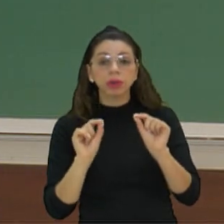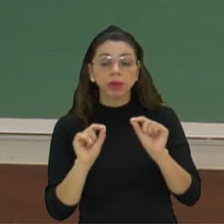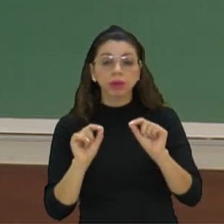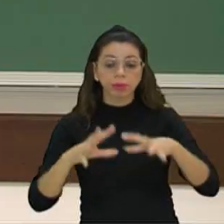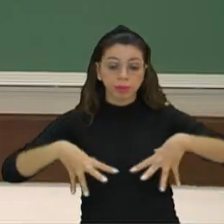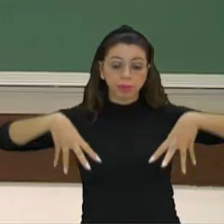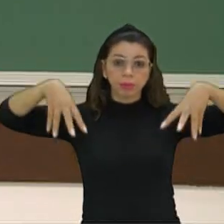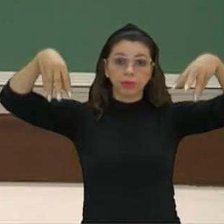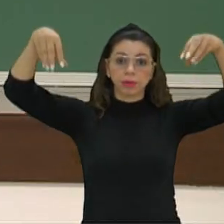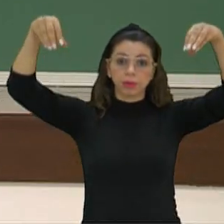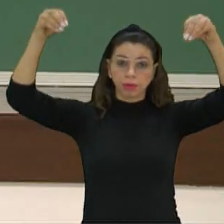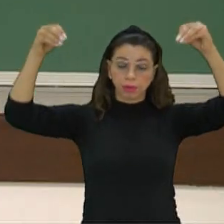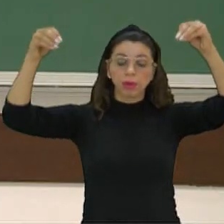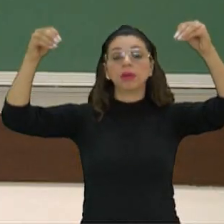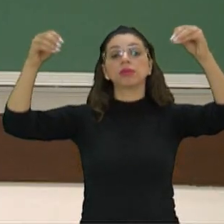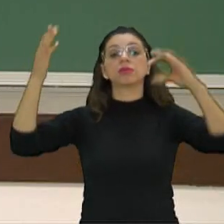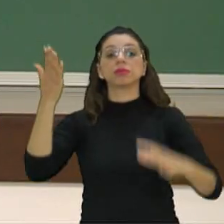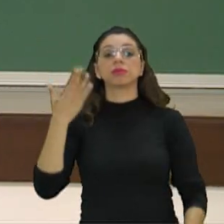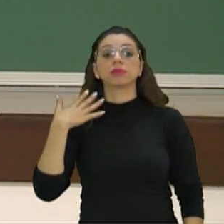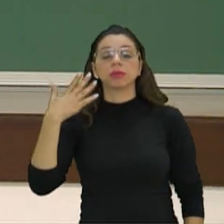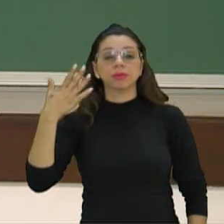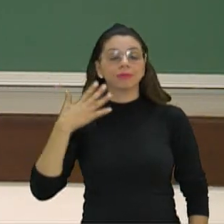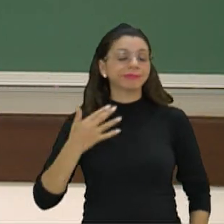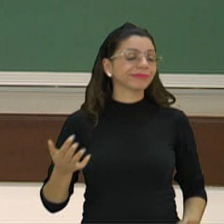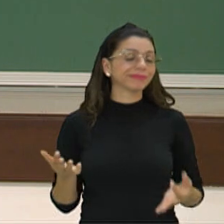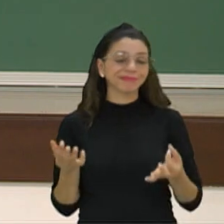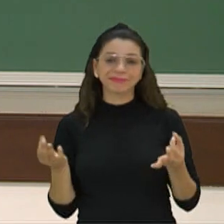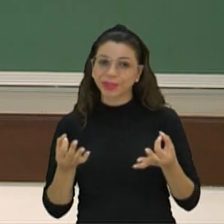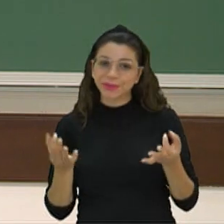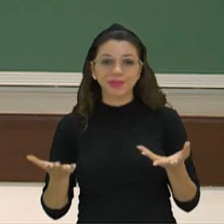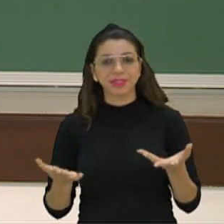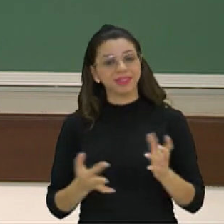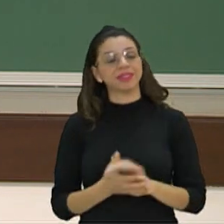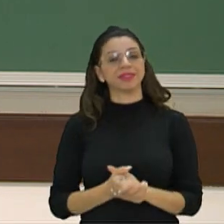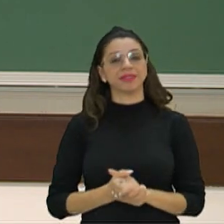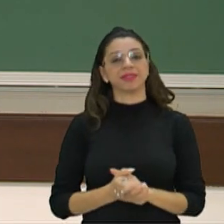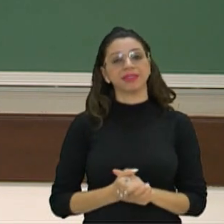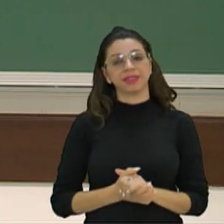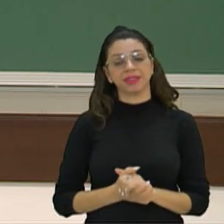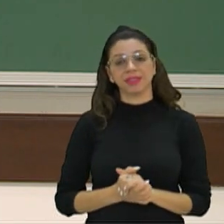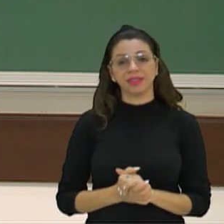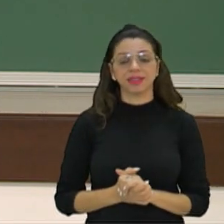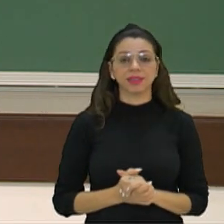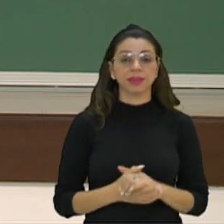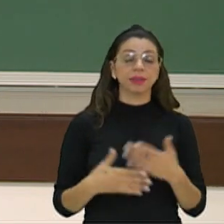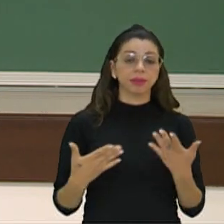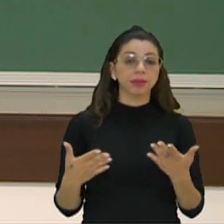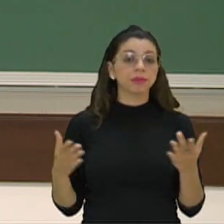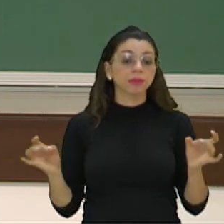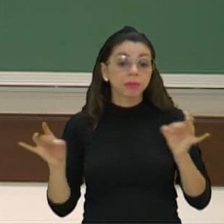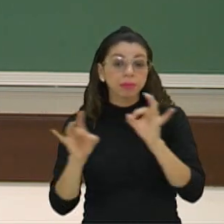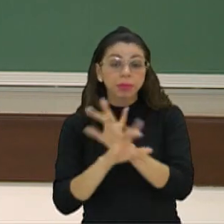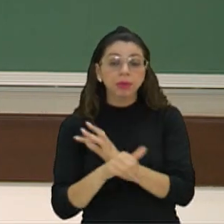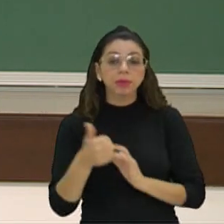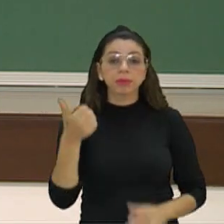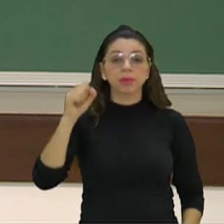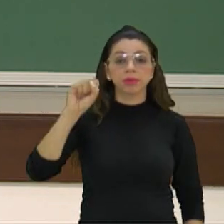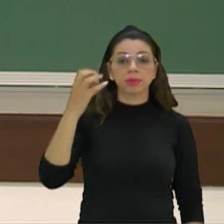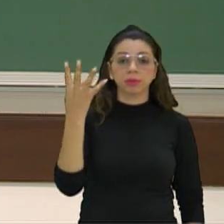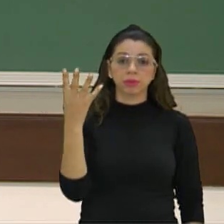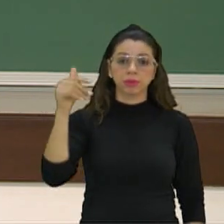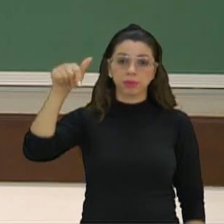o Palácio de Verão, que coisa mais chique, né? O Palácio de Verão de Dom Pedro II que ficou pronto no ano